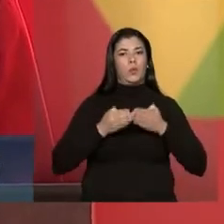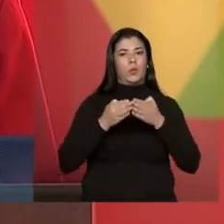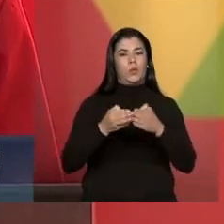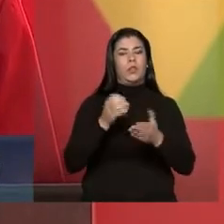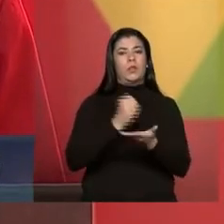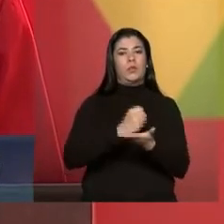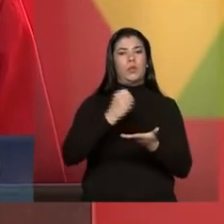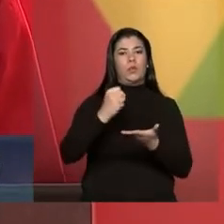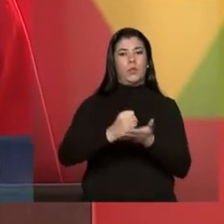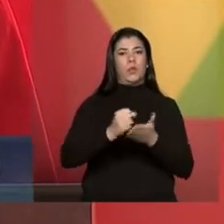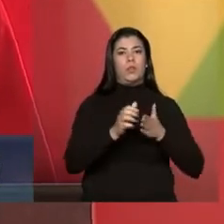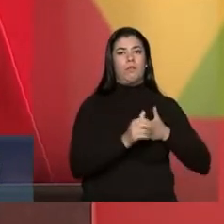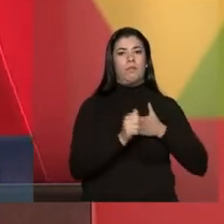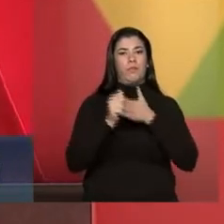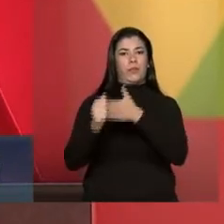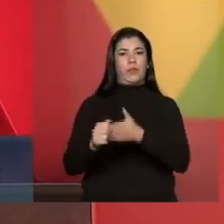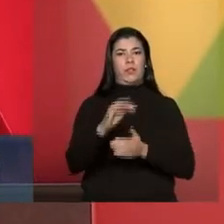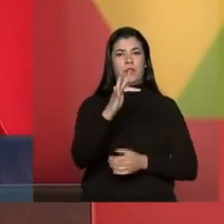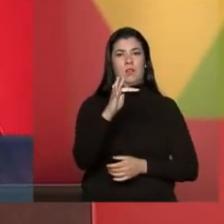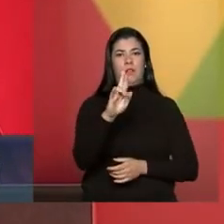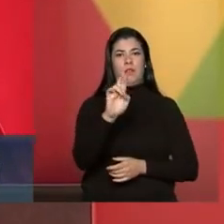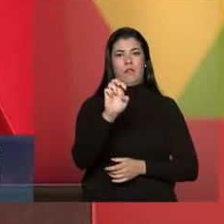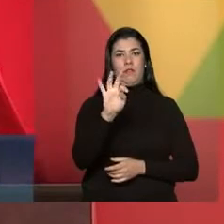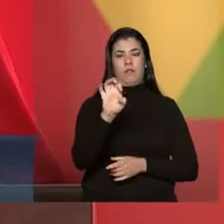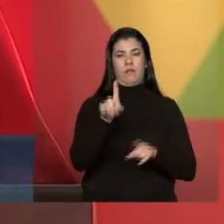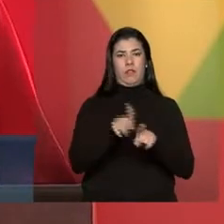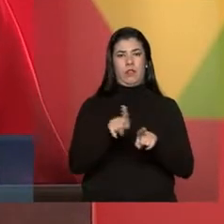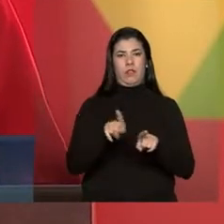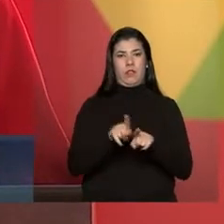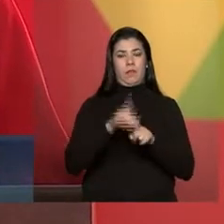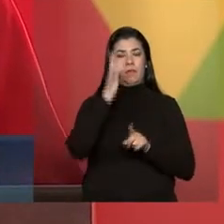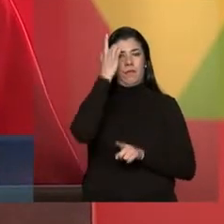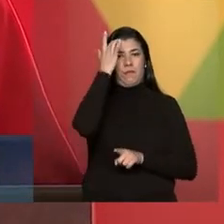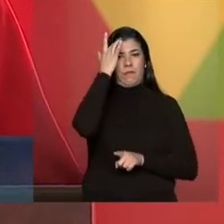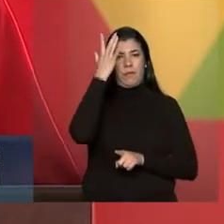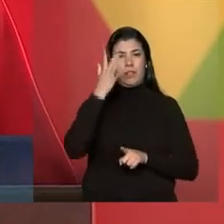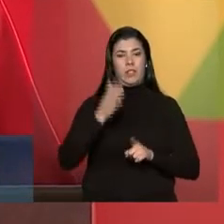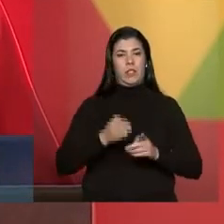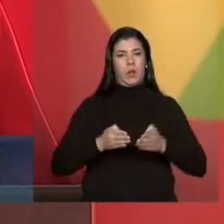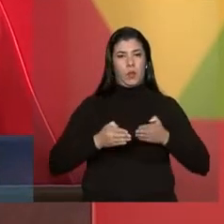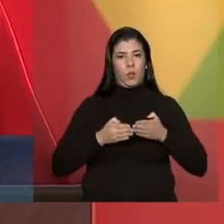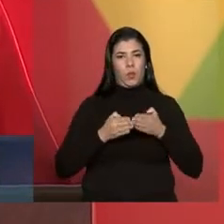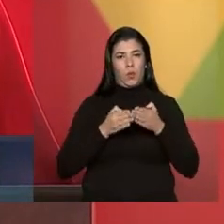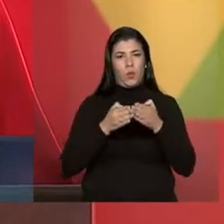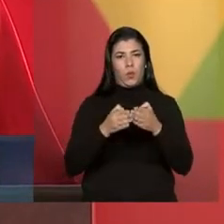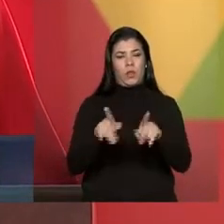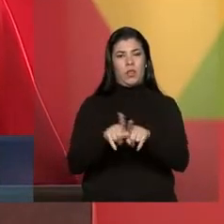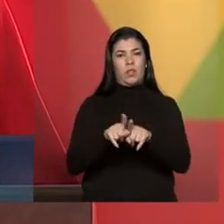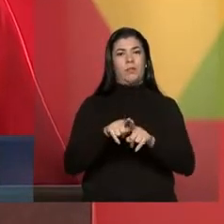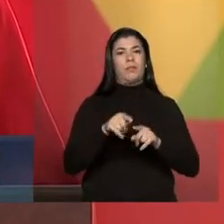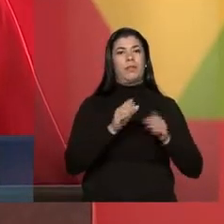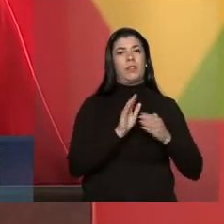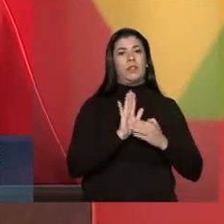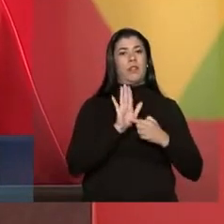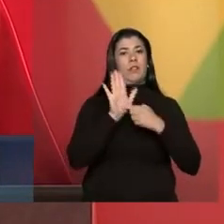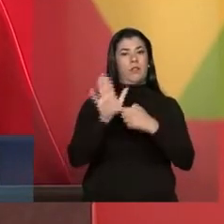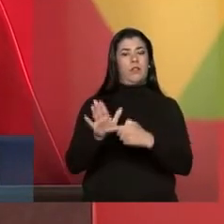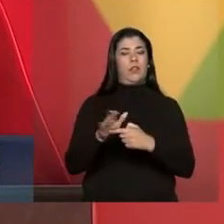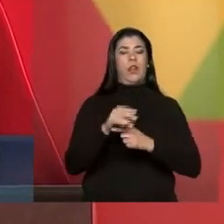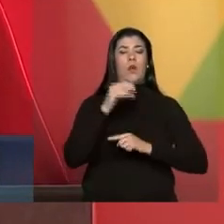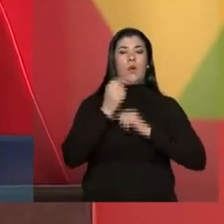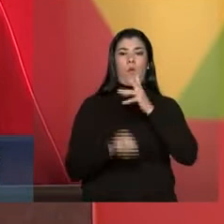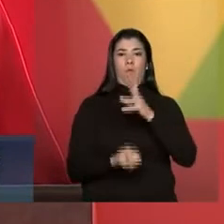frete fortalecerão a logística de transporte marítimo e tornarão o produto brasileiro ainda